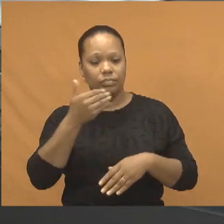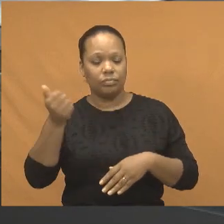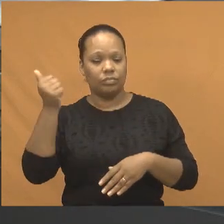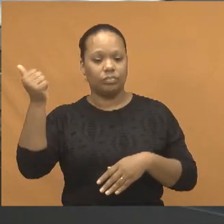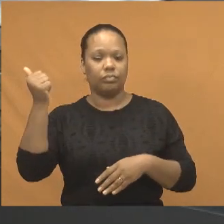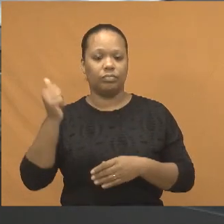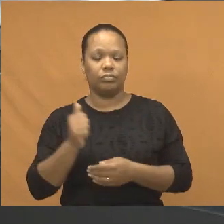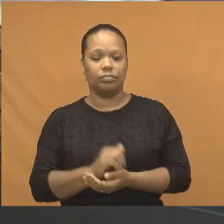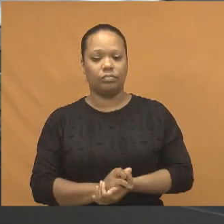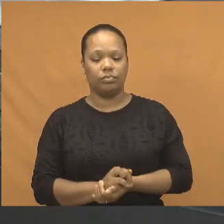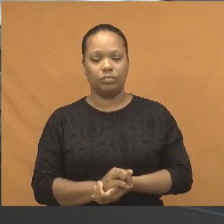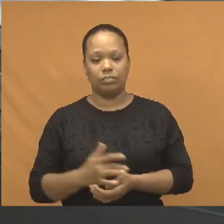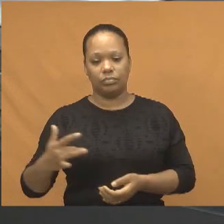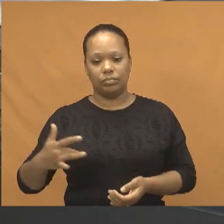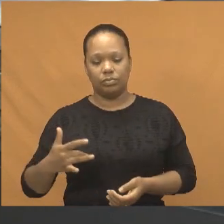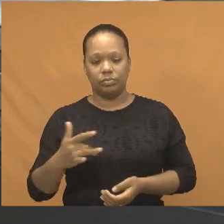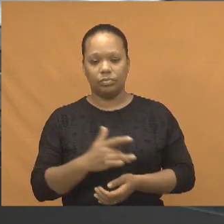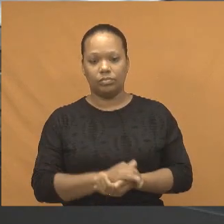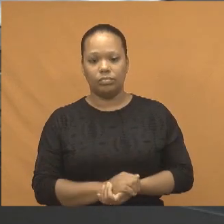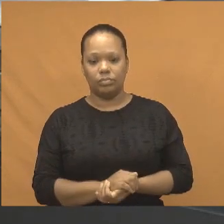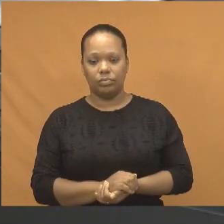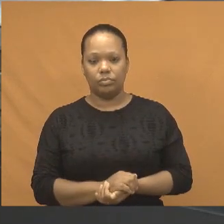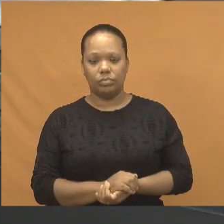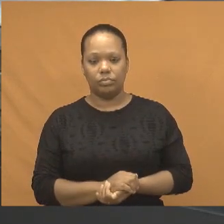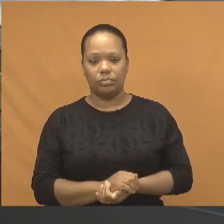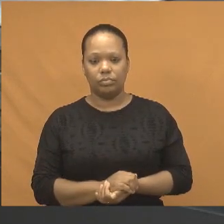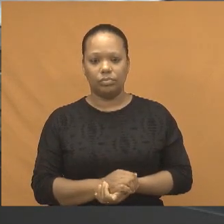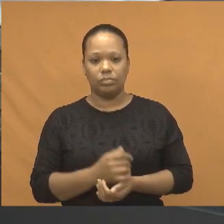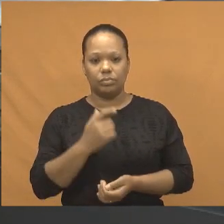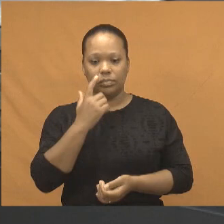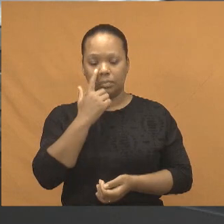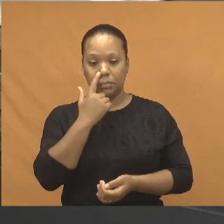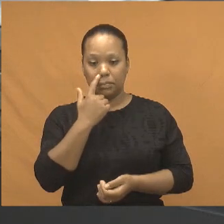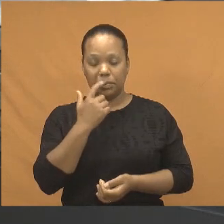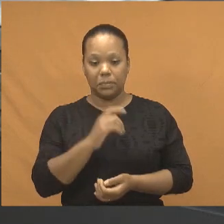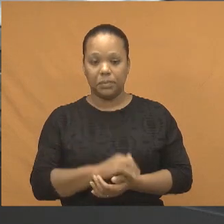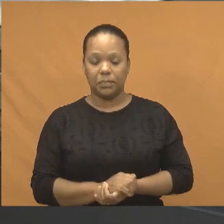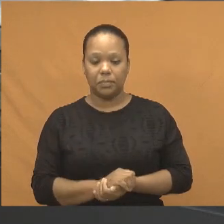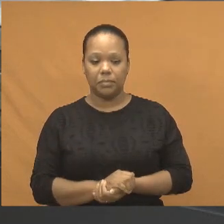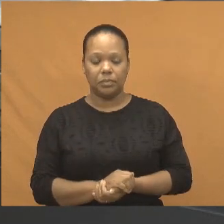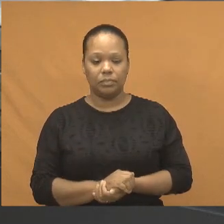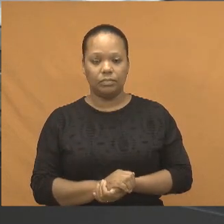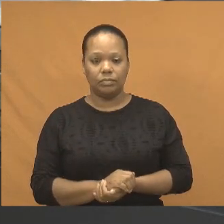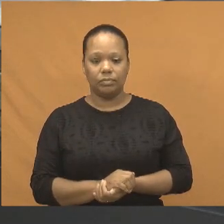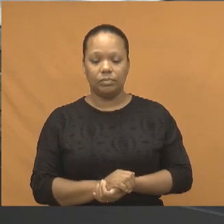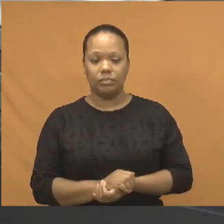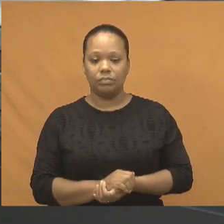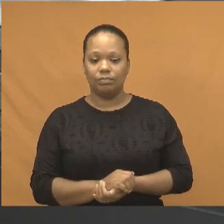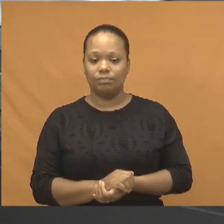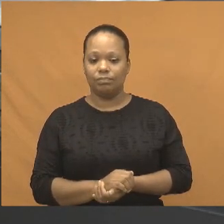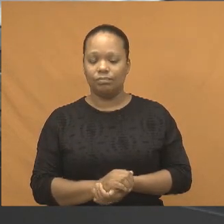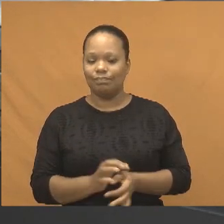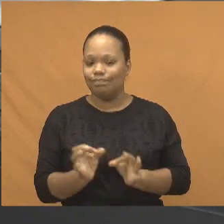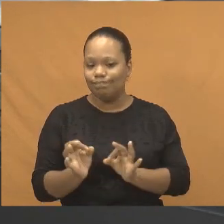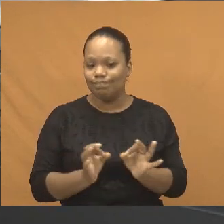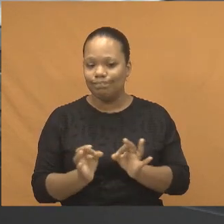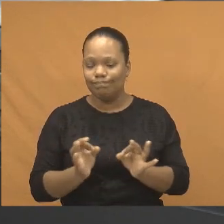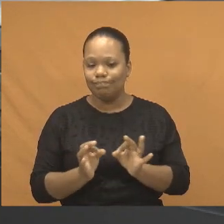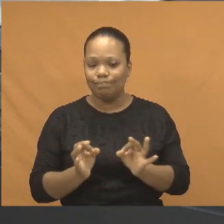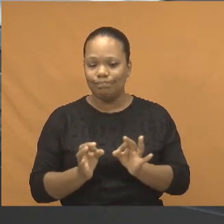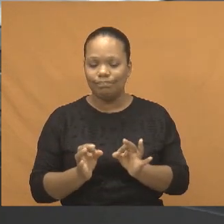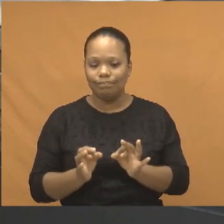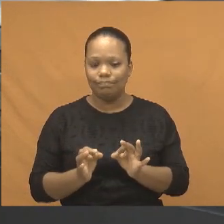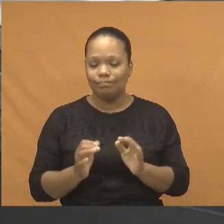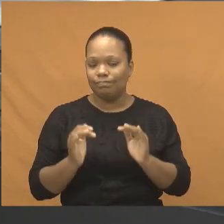melhor a qualidade dela, diminui a morbidade desses casos. Então, esse ajuste com o Estado é que nós